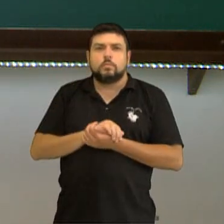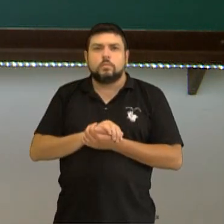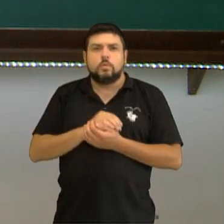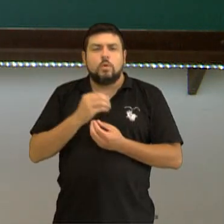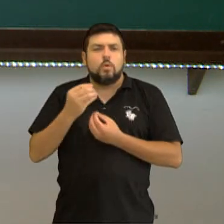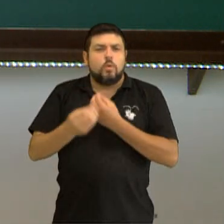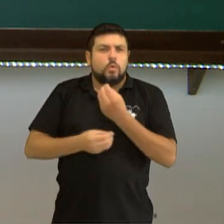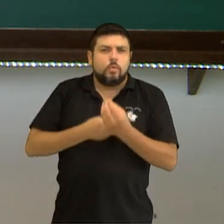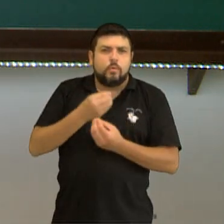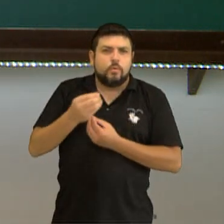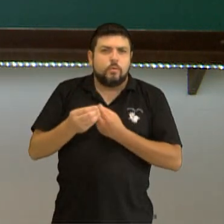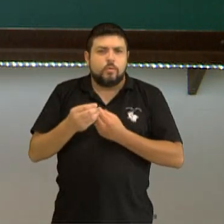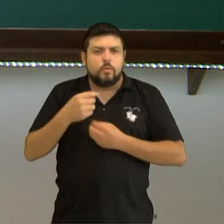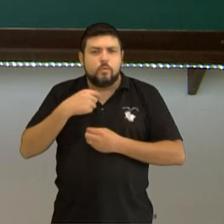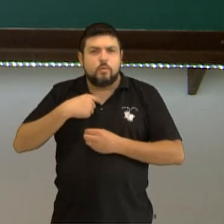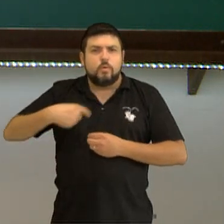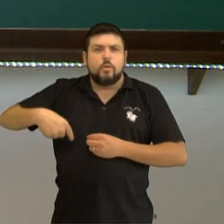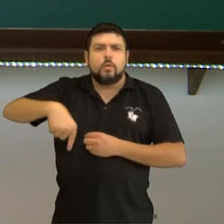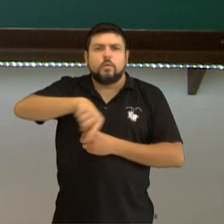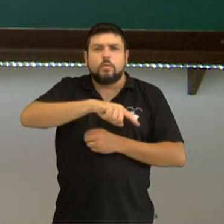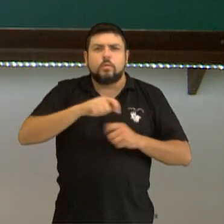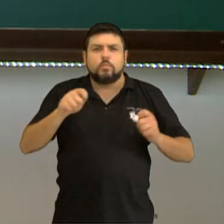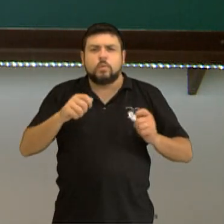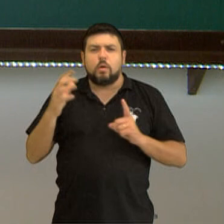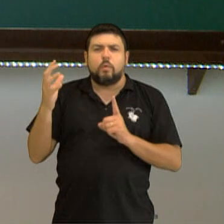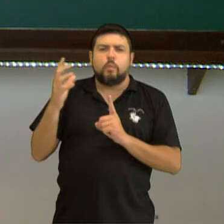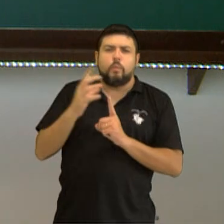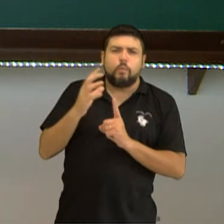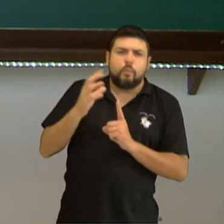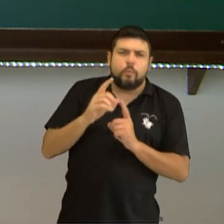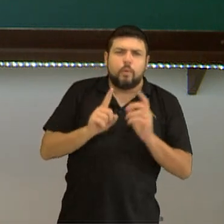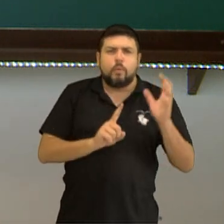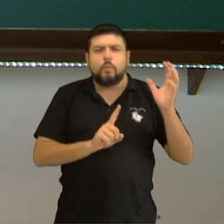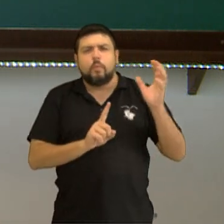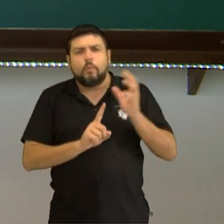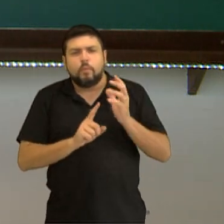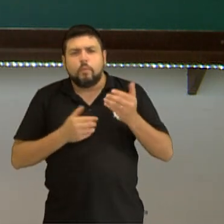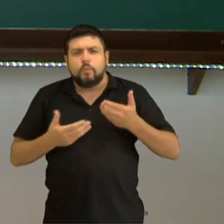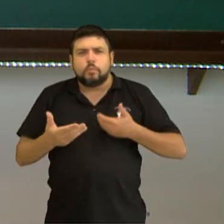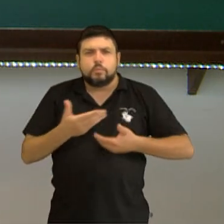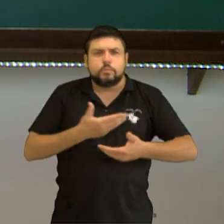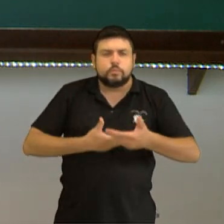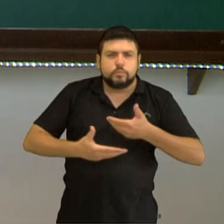influências que nós temos um para com o outro. Tá certo?